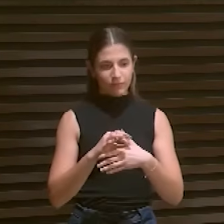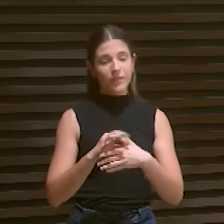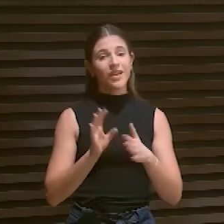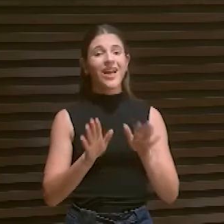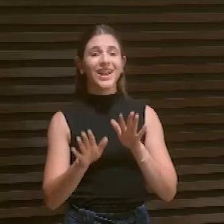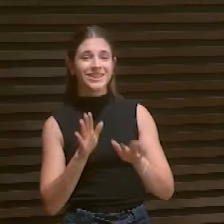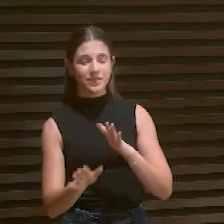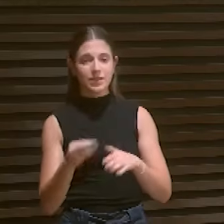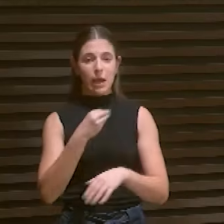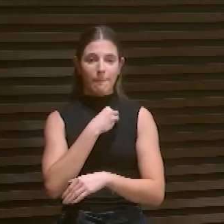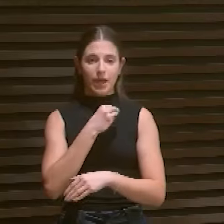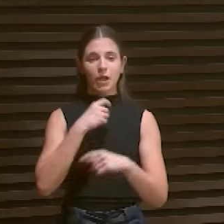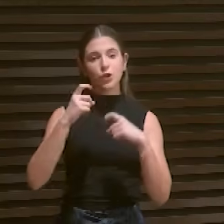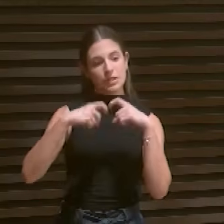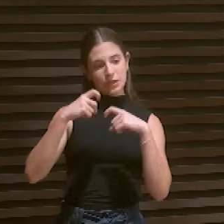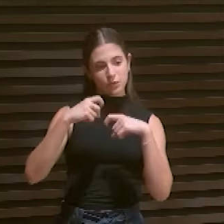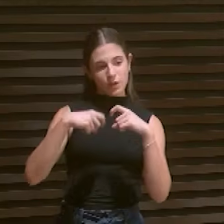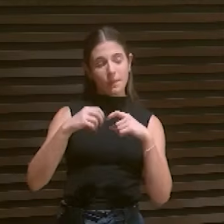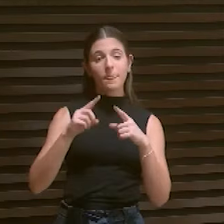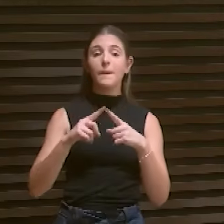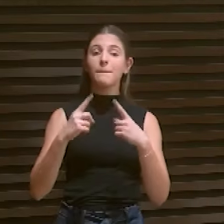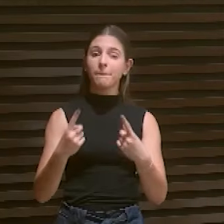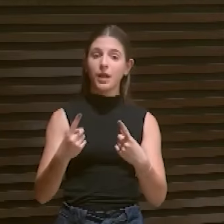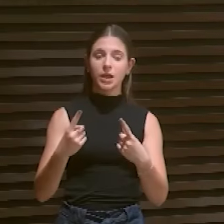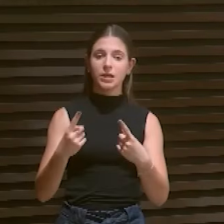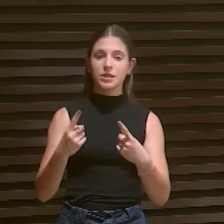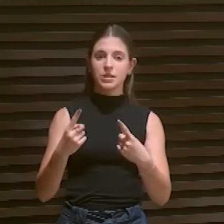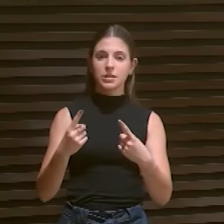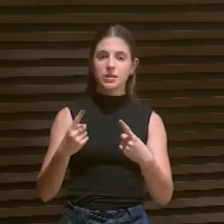sexual. Mas aqui o termo ele é mais amplo,